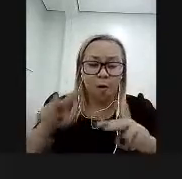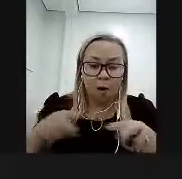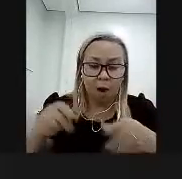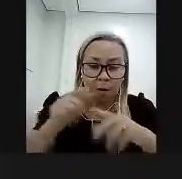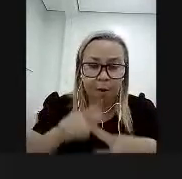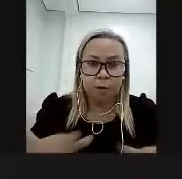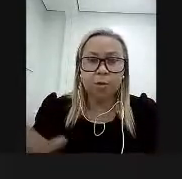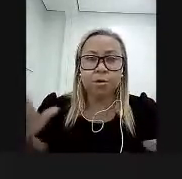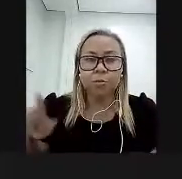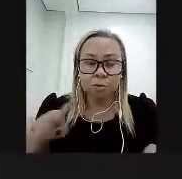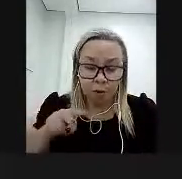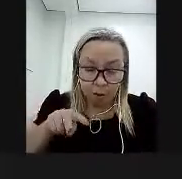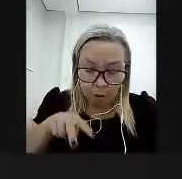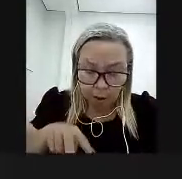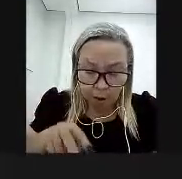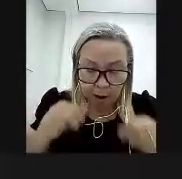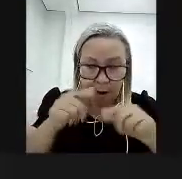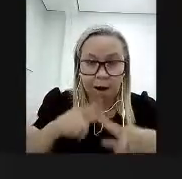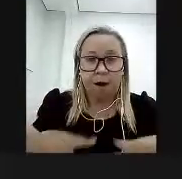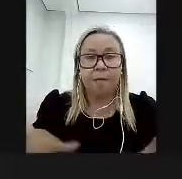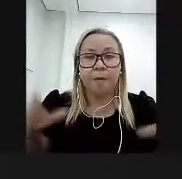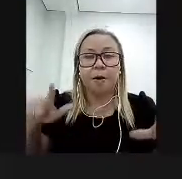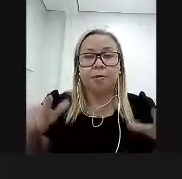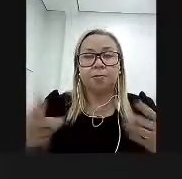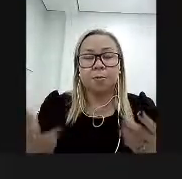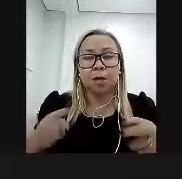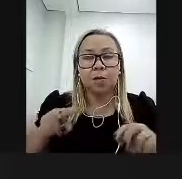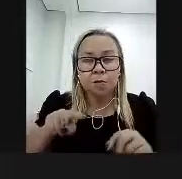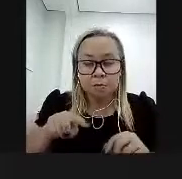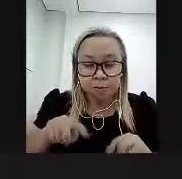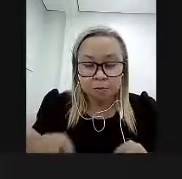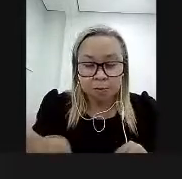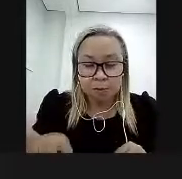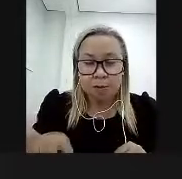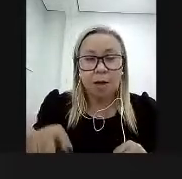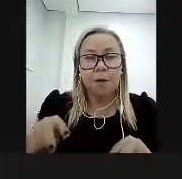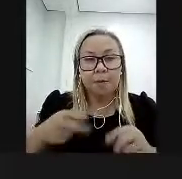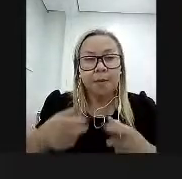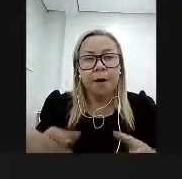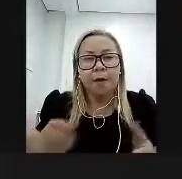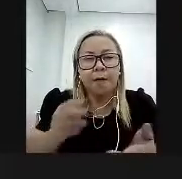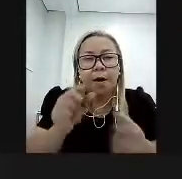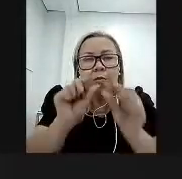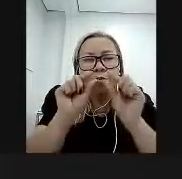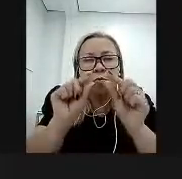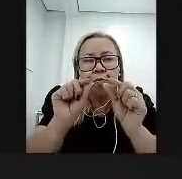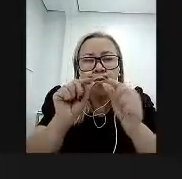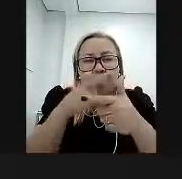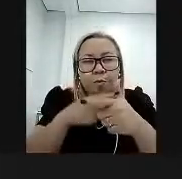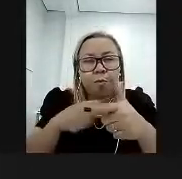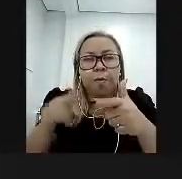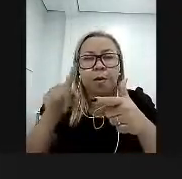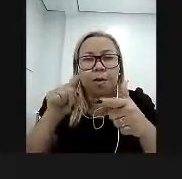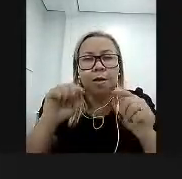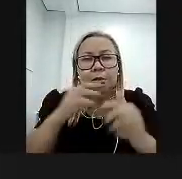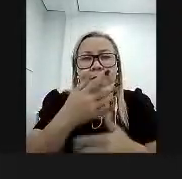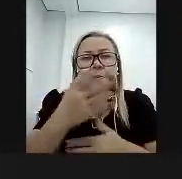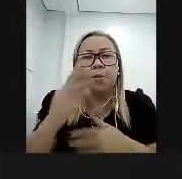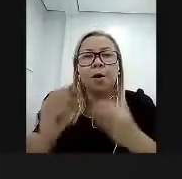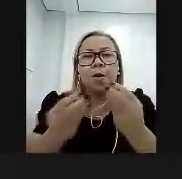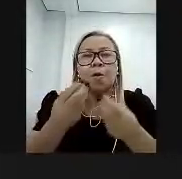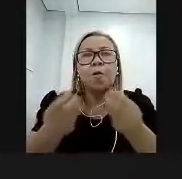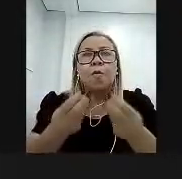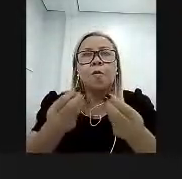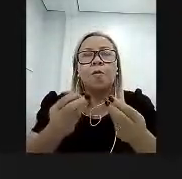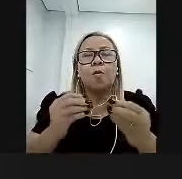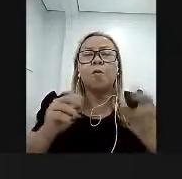para ver. Então, ao se inclinar para ver um fragmento dessa paisagem, é como se o espectador olhasse